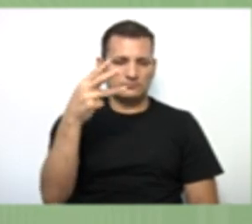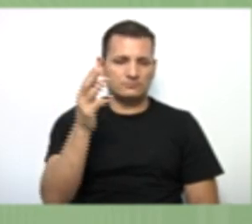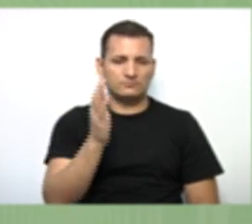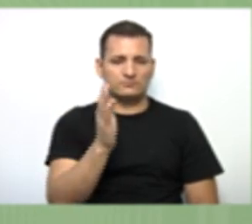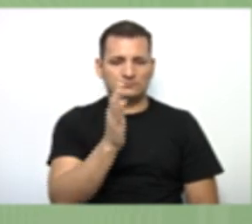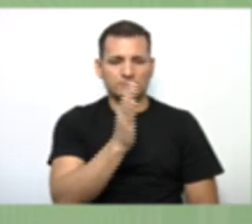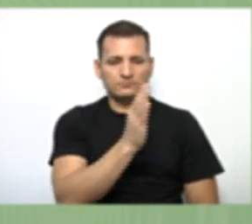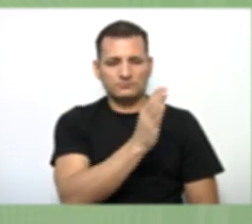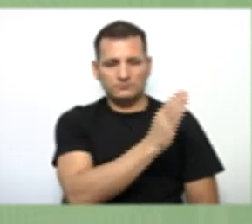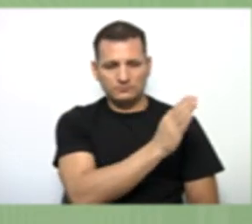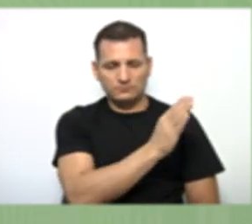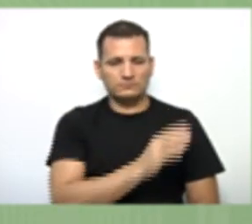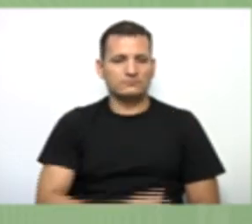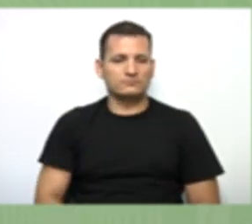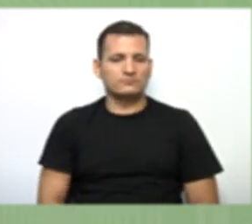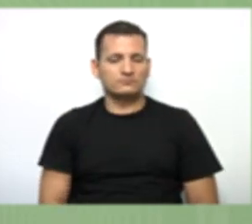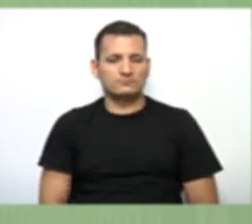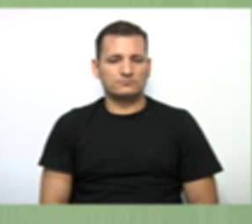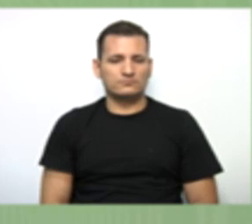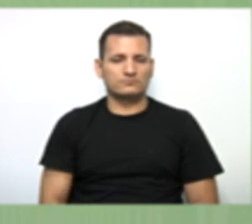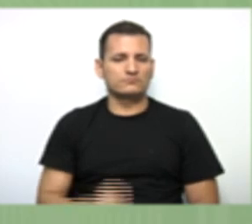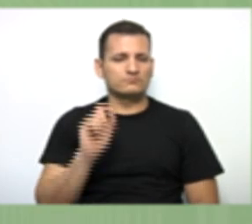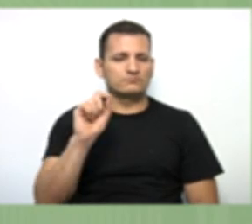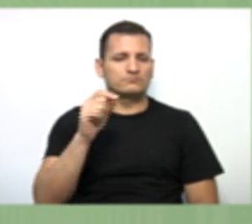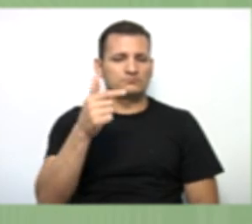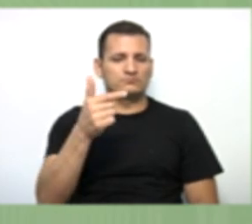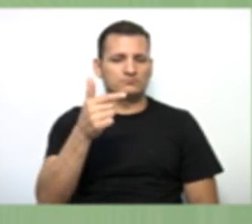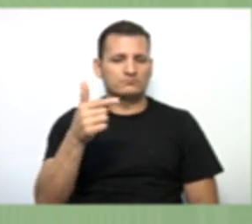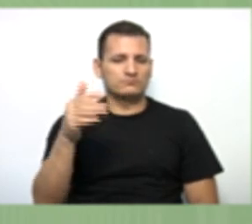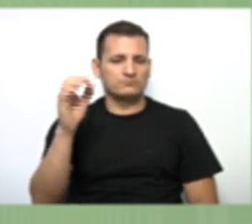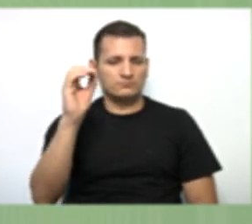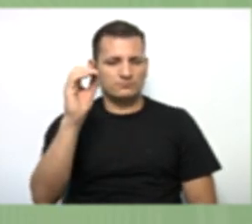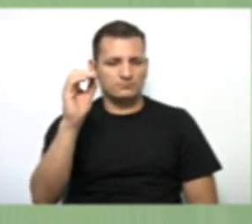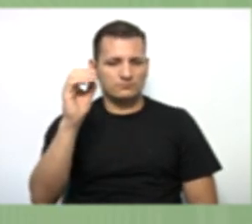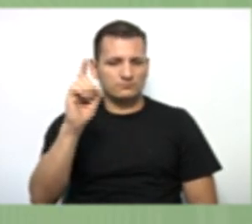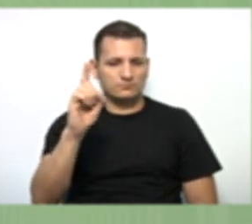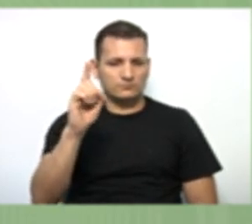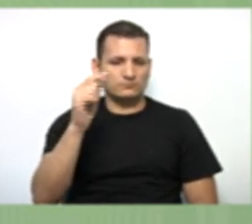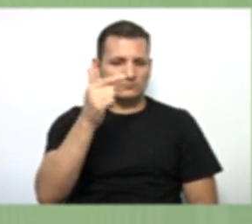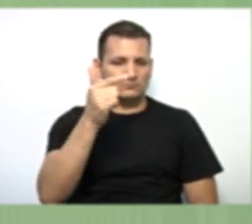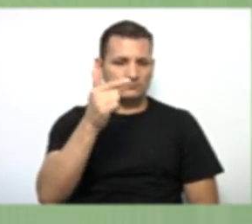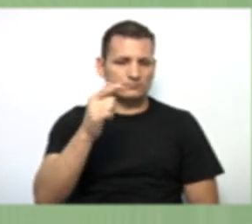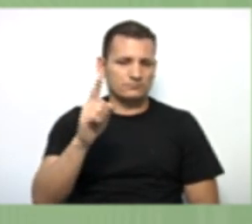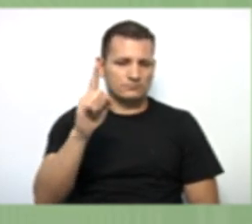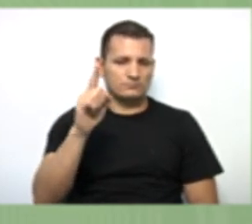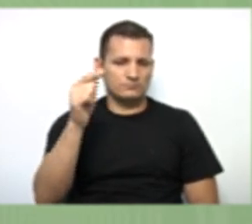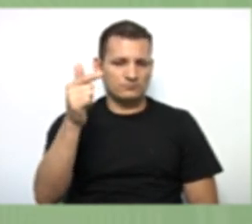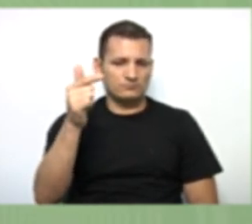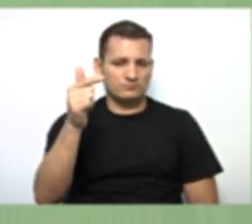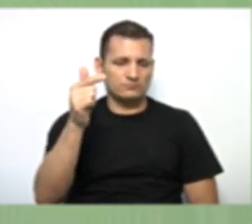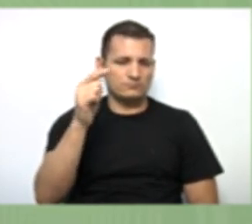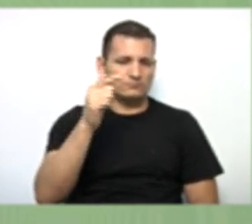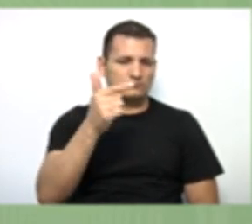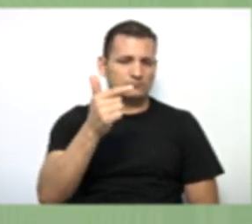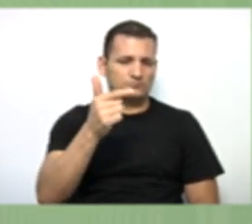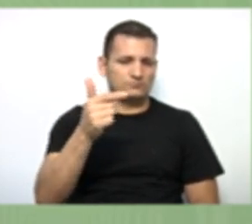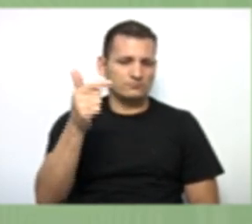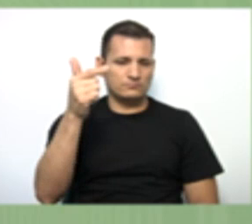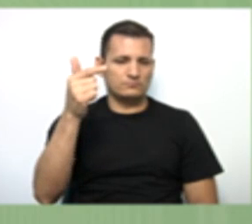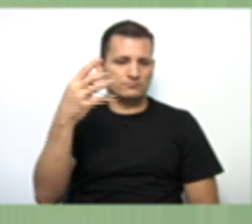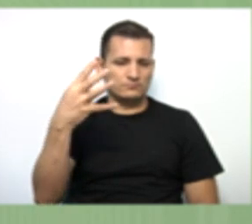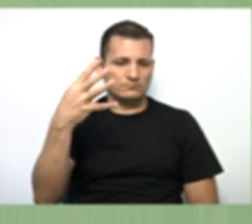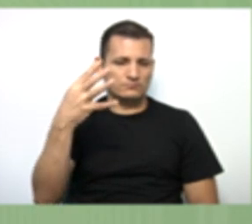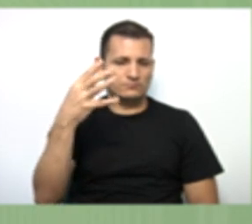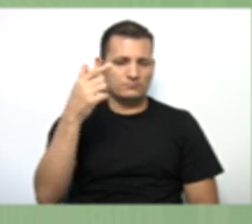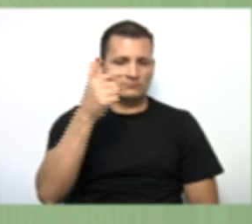assim por diante. Né? O que é 2 elevado a 0? 1. O que é 2 elevado a 1? 2. O que é 2 elevado a 3? 4. O que é